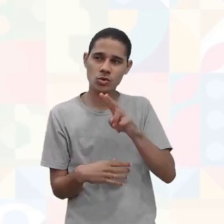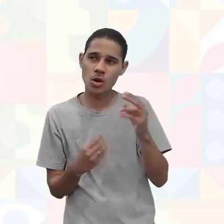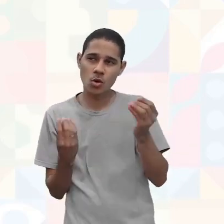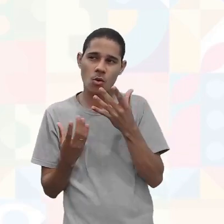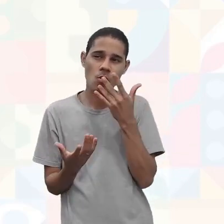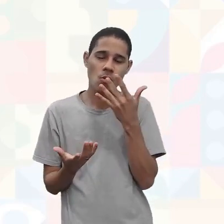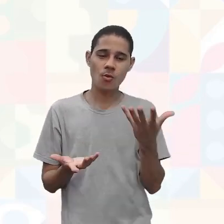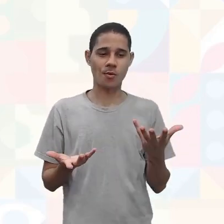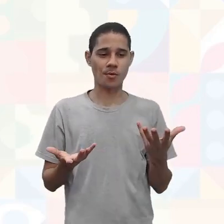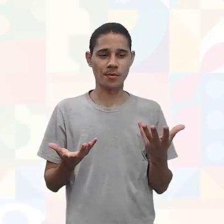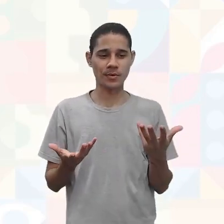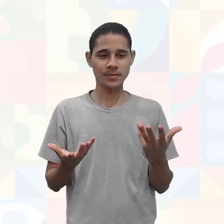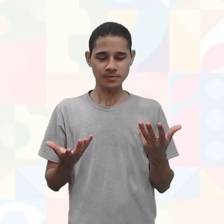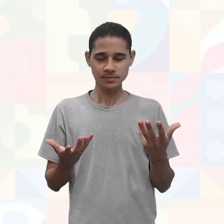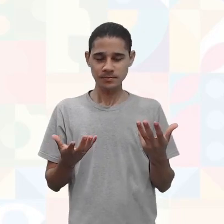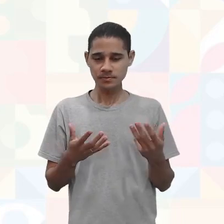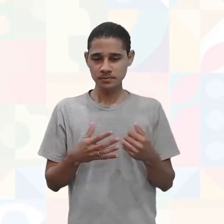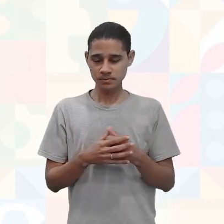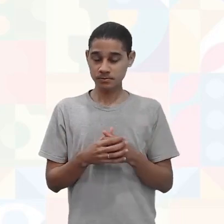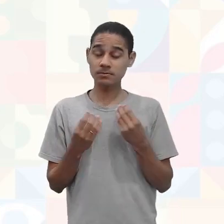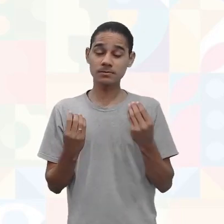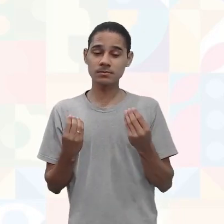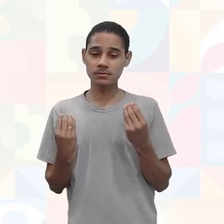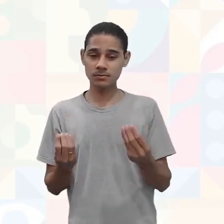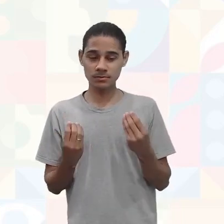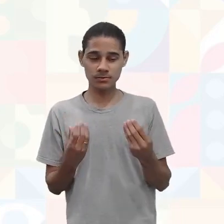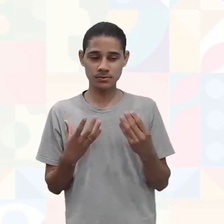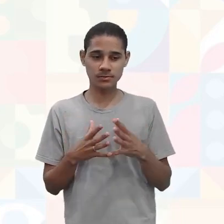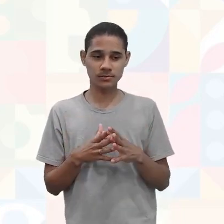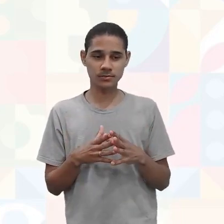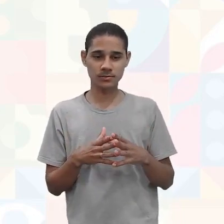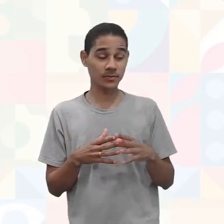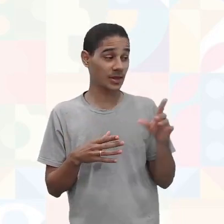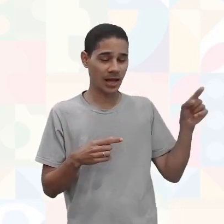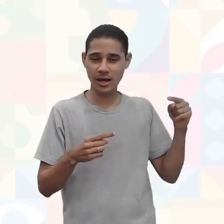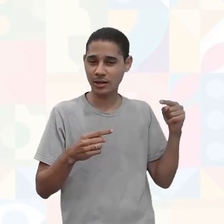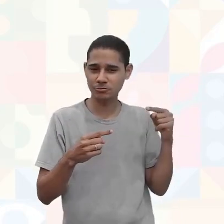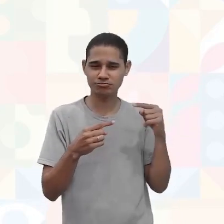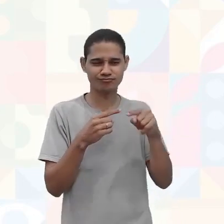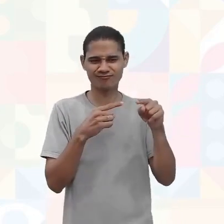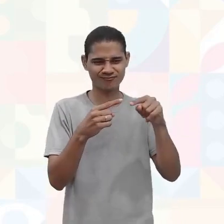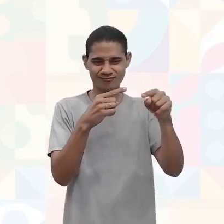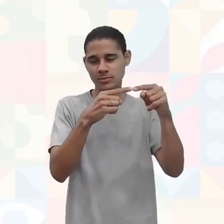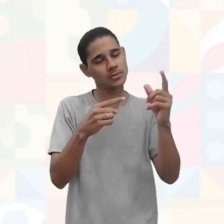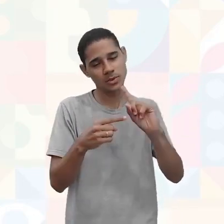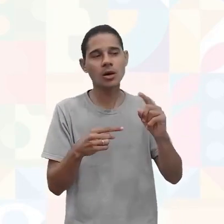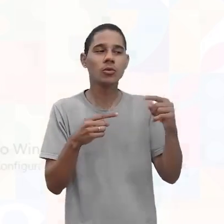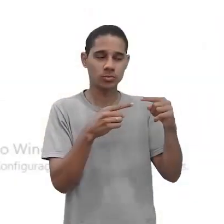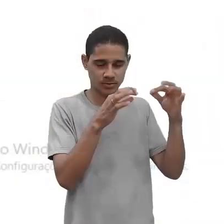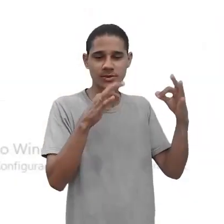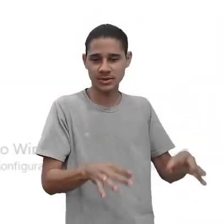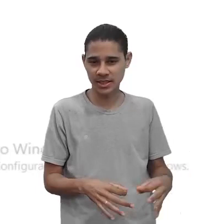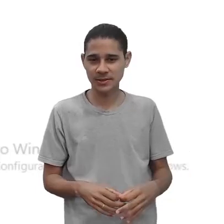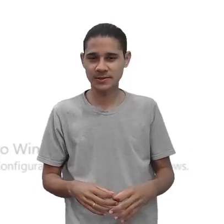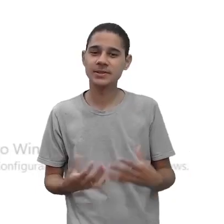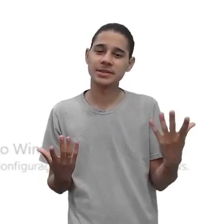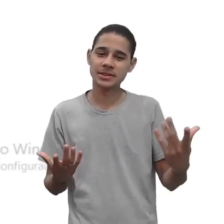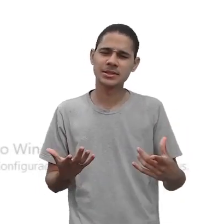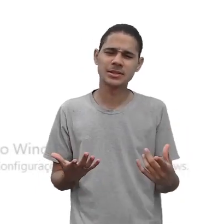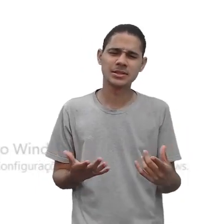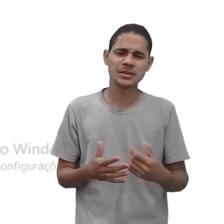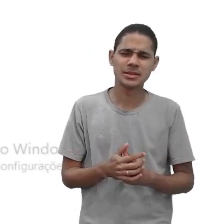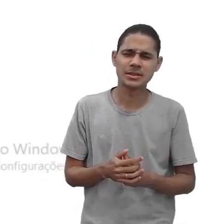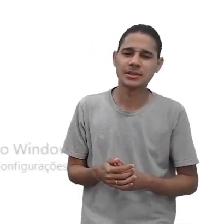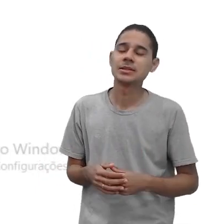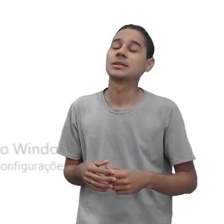vai estar utilizando, para que nada fique aí desconforme e desarmonizado. Então, planejar é muito importante, tá? A gente